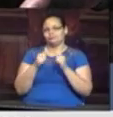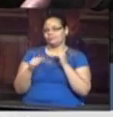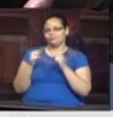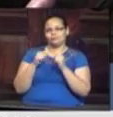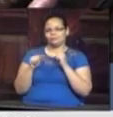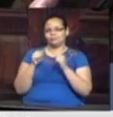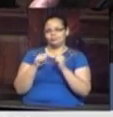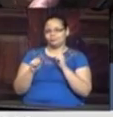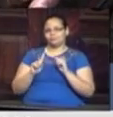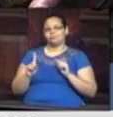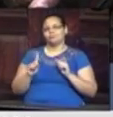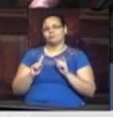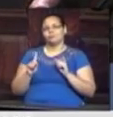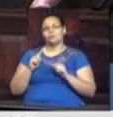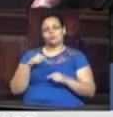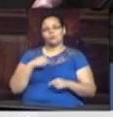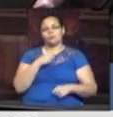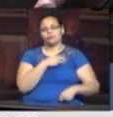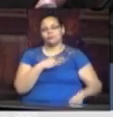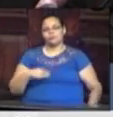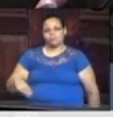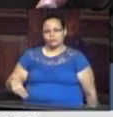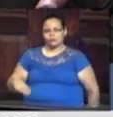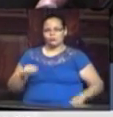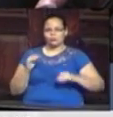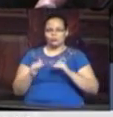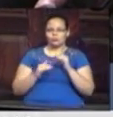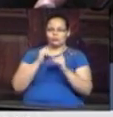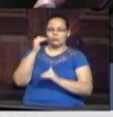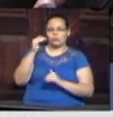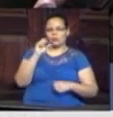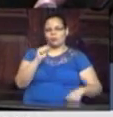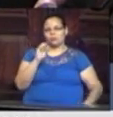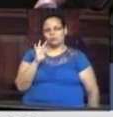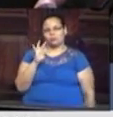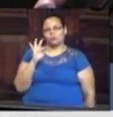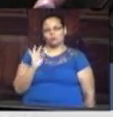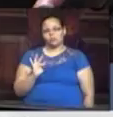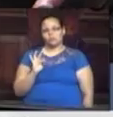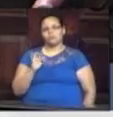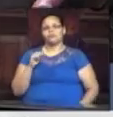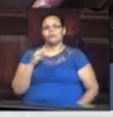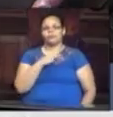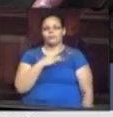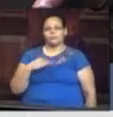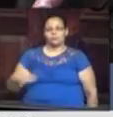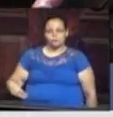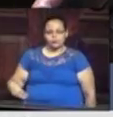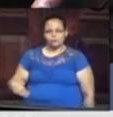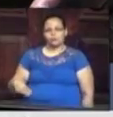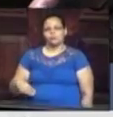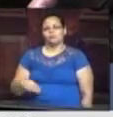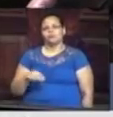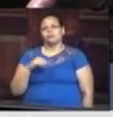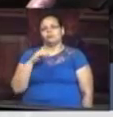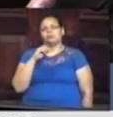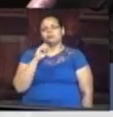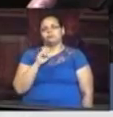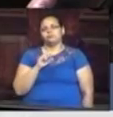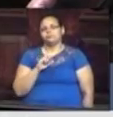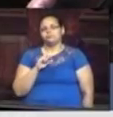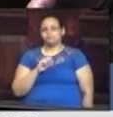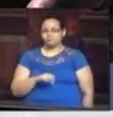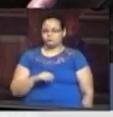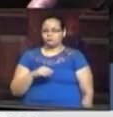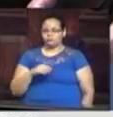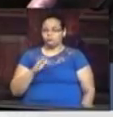foi ministro do Superior Tribunal de Justiça, é ministro do Supremo Tribunal Federal,